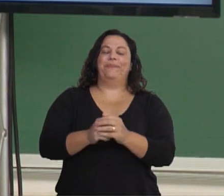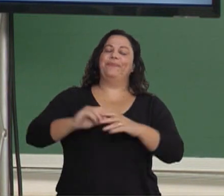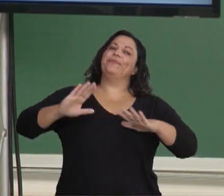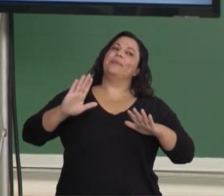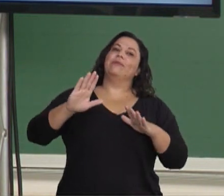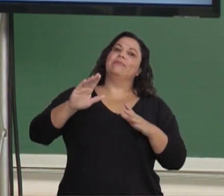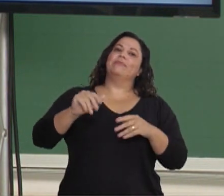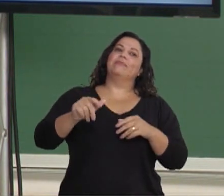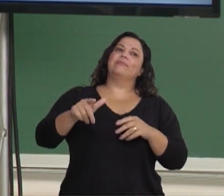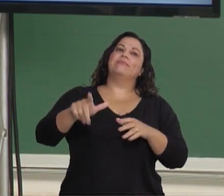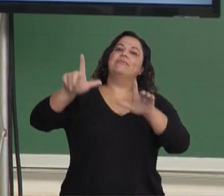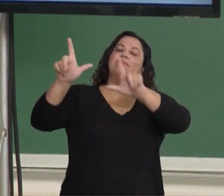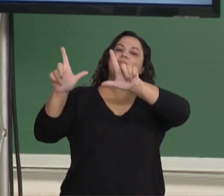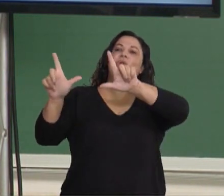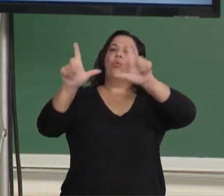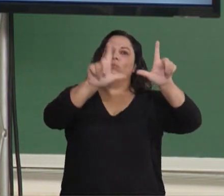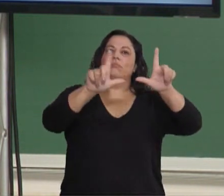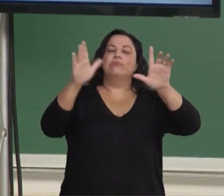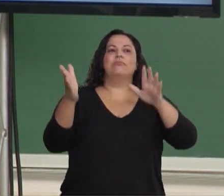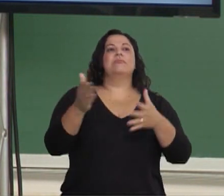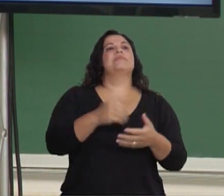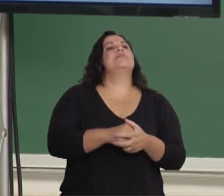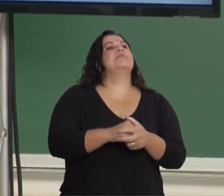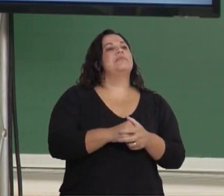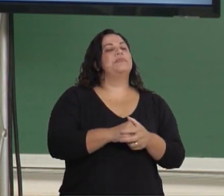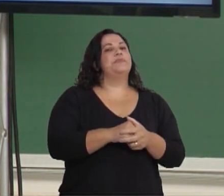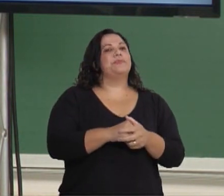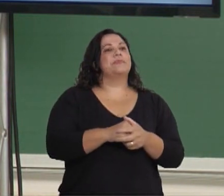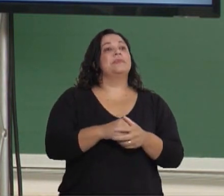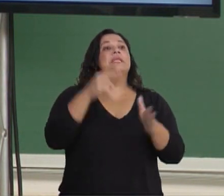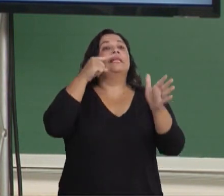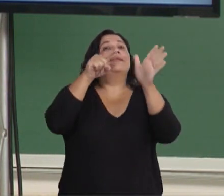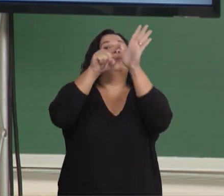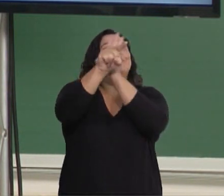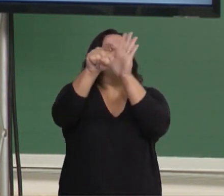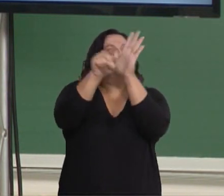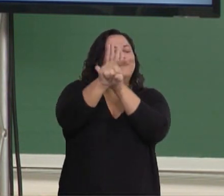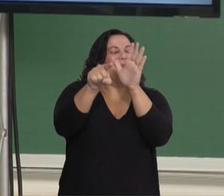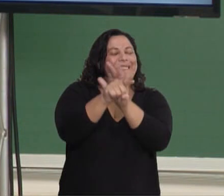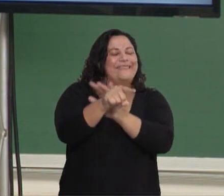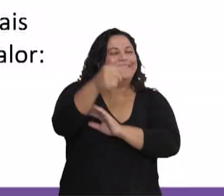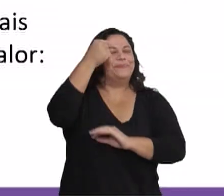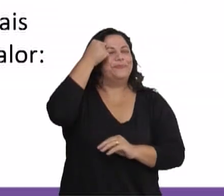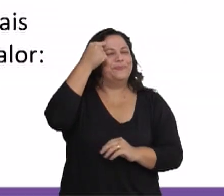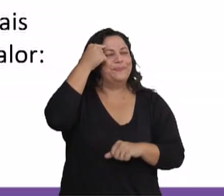pessoal, temos ali então o nosso quiz. Dá um tempinho para vocês pensarem ali.